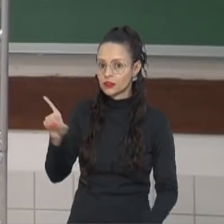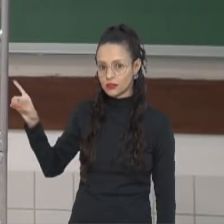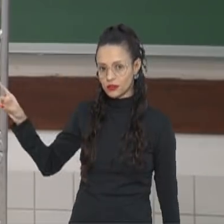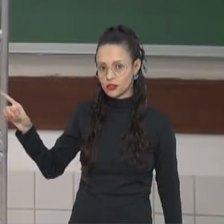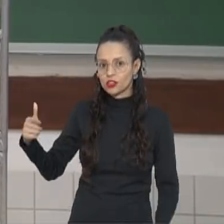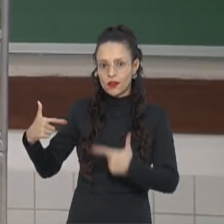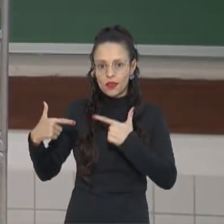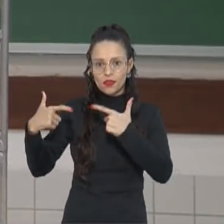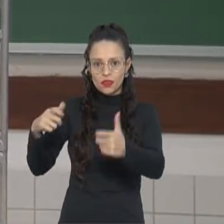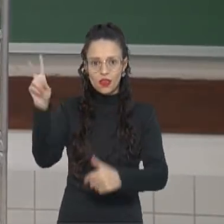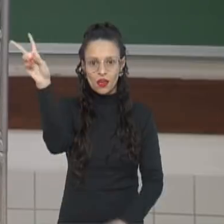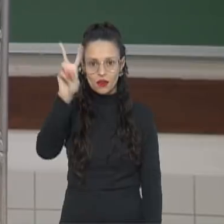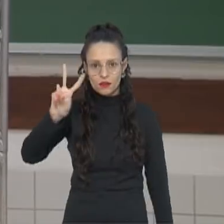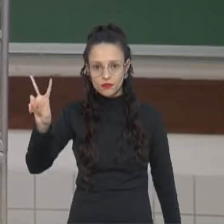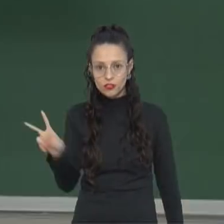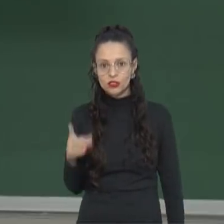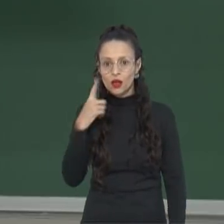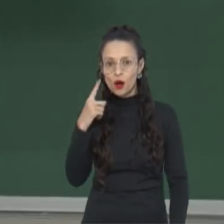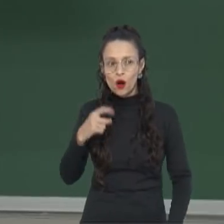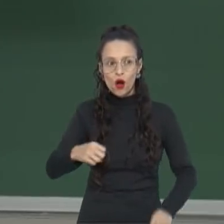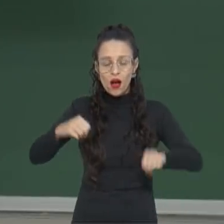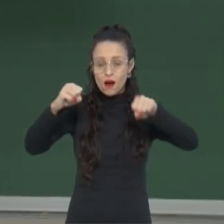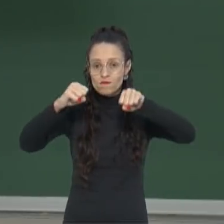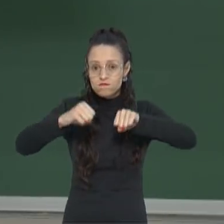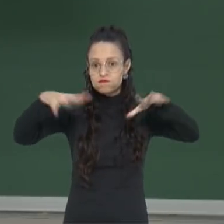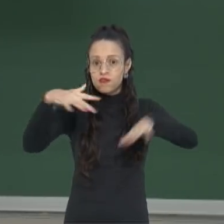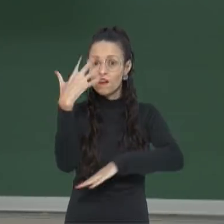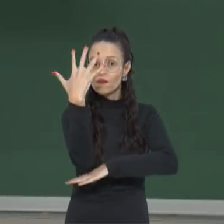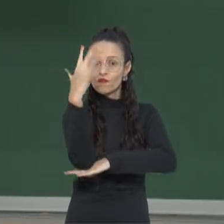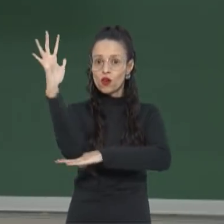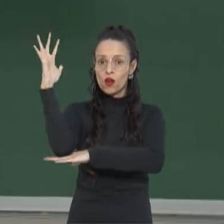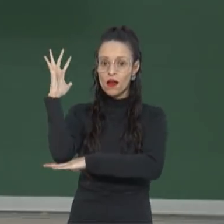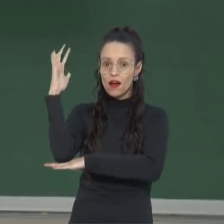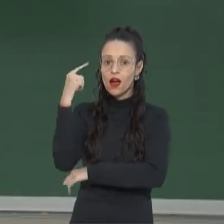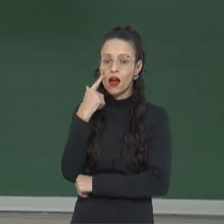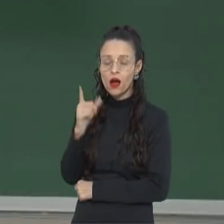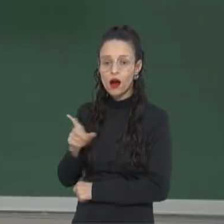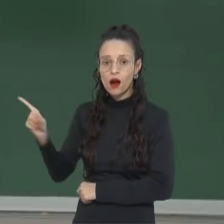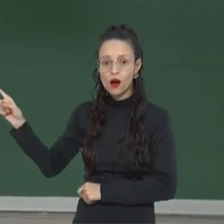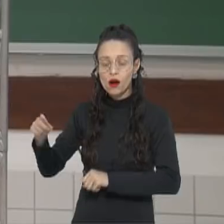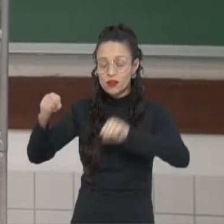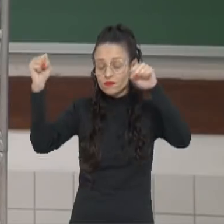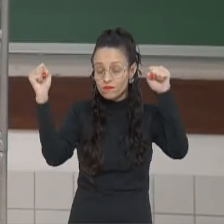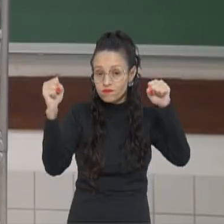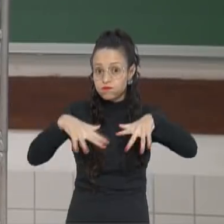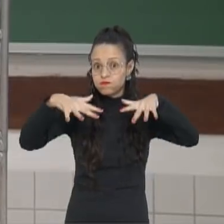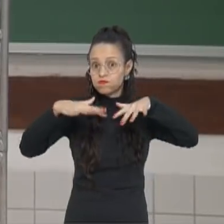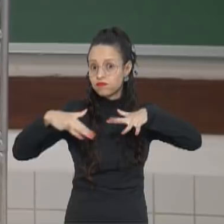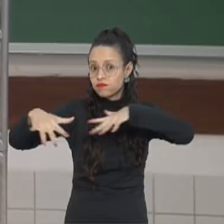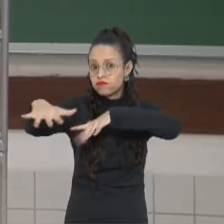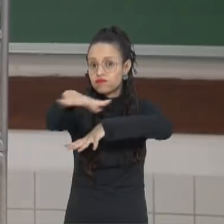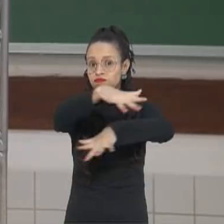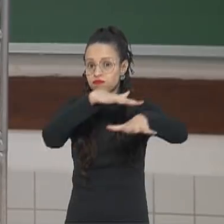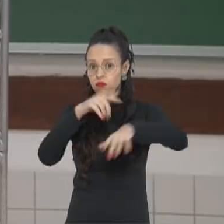do Vietnã. Você tem explosões na floresta acontecendo, grandes explosões